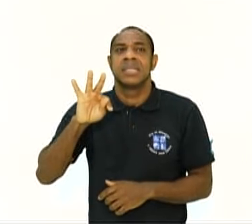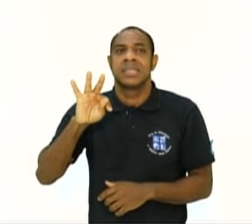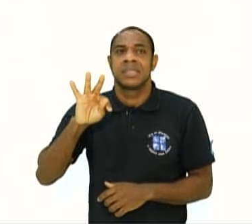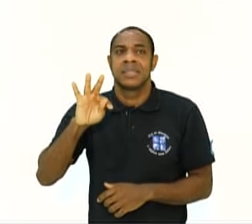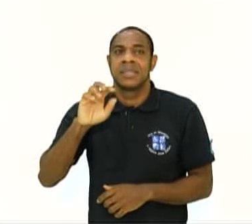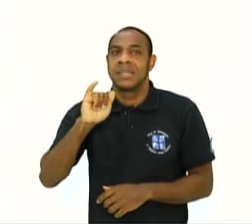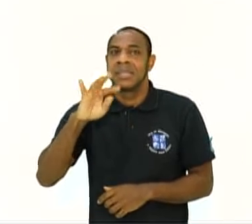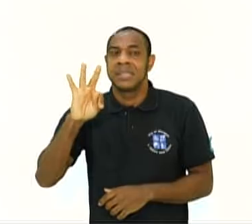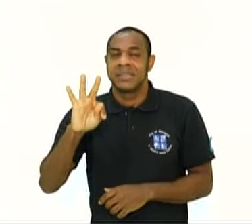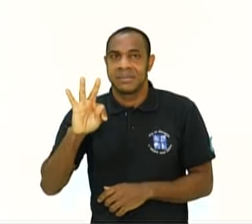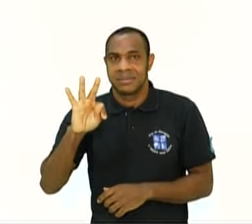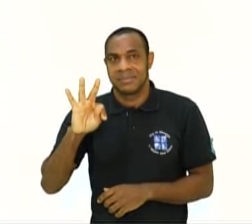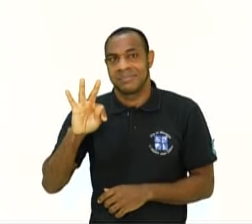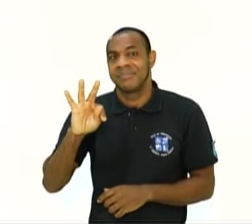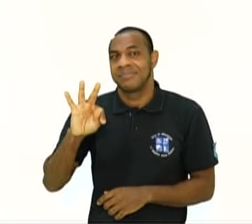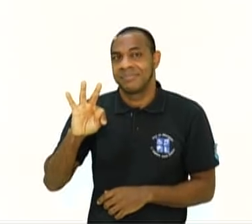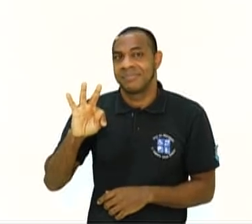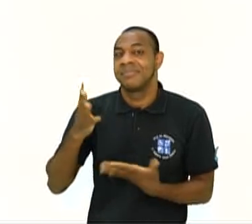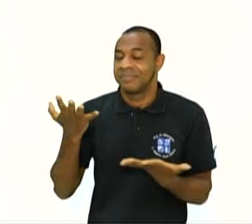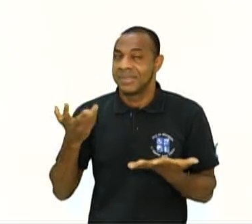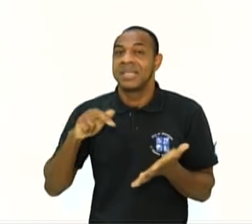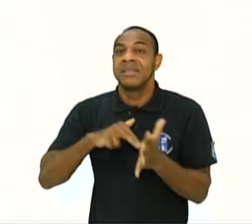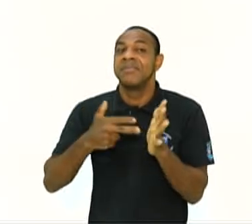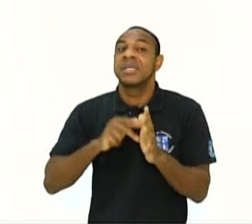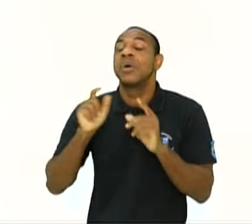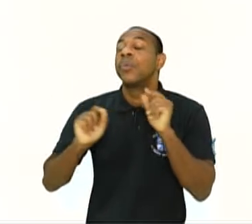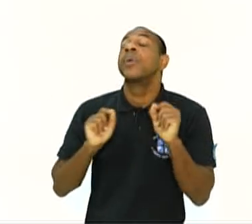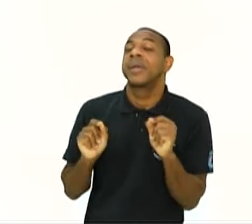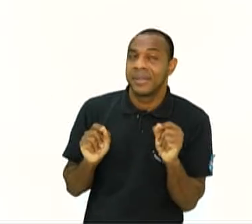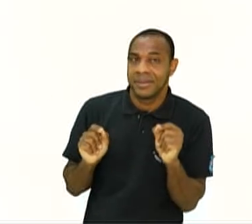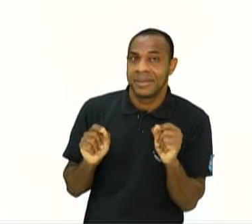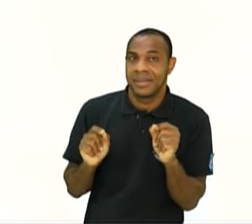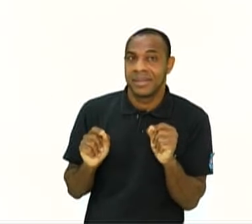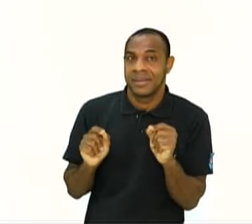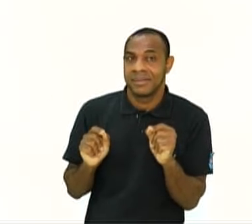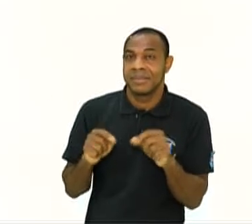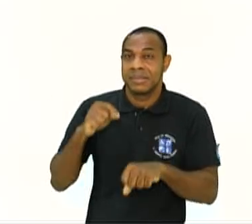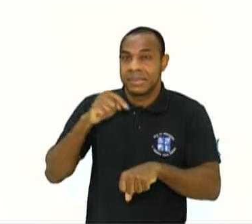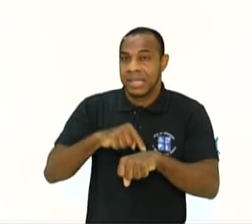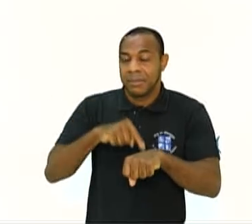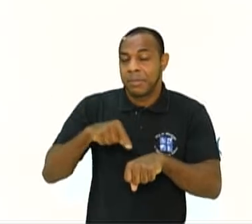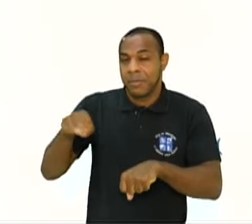gente sabe que é ele ou ela, e esse ele ou ela é o quê? Vou dar um tempinho para vocês.